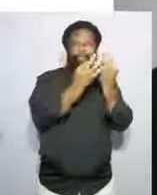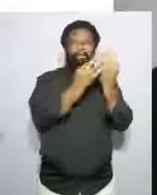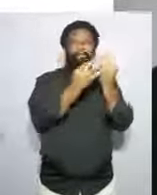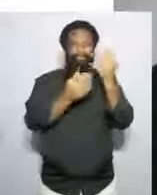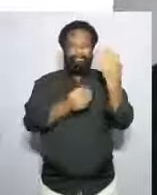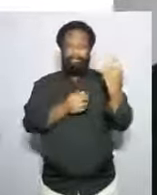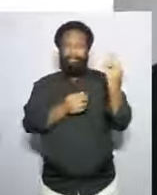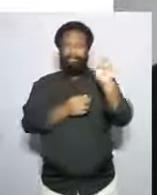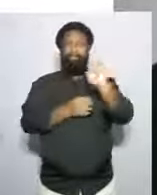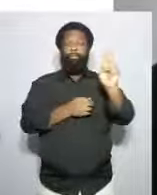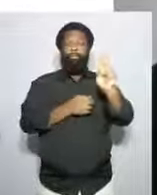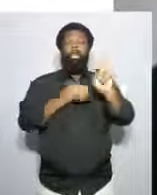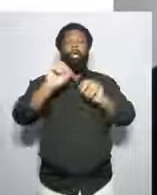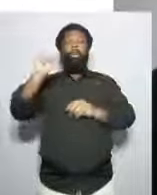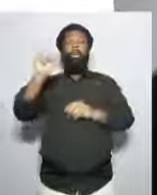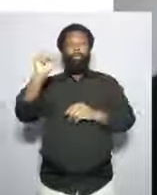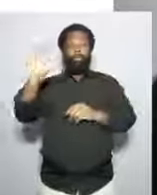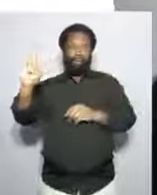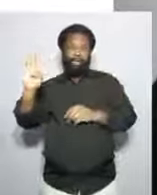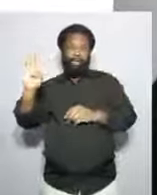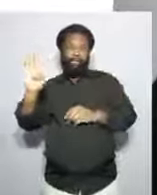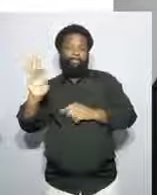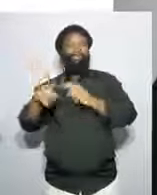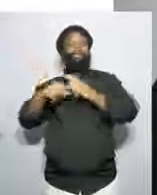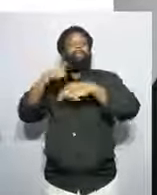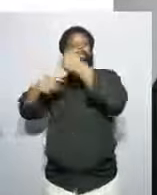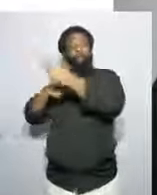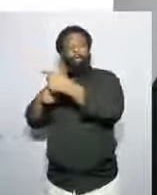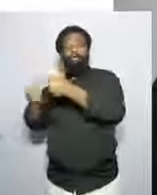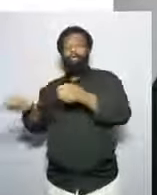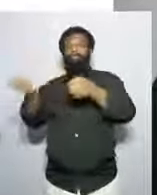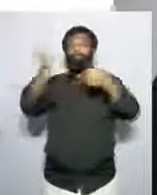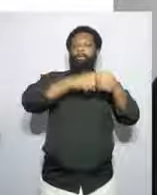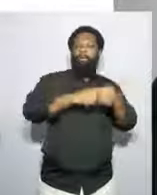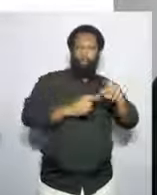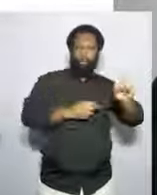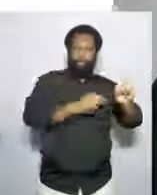são chamadas de 8B. Depois volta para